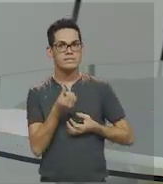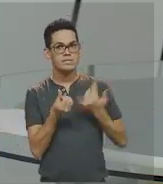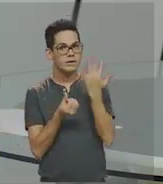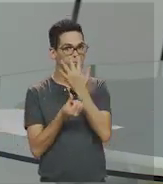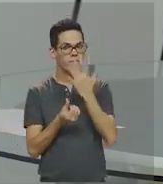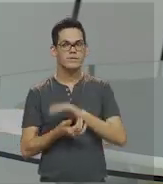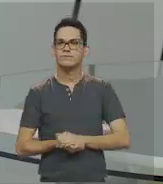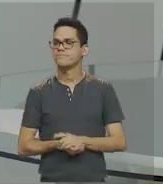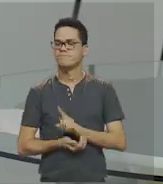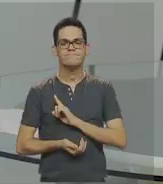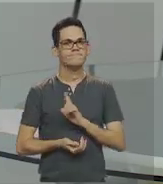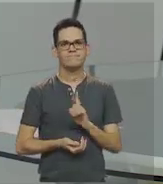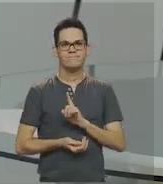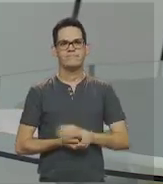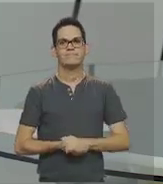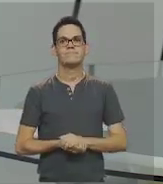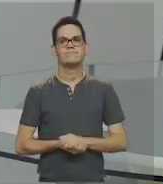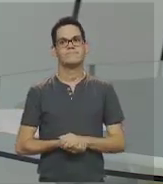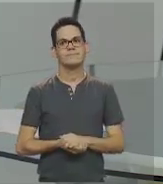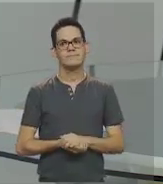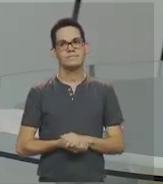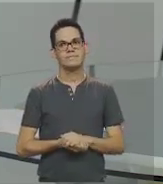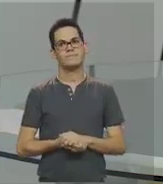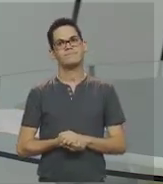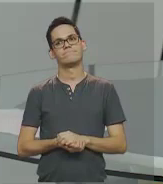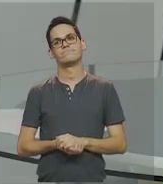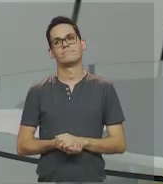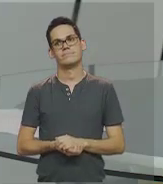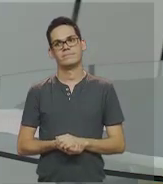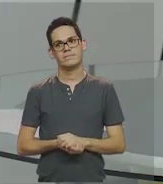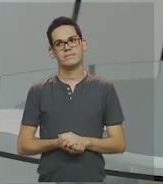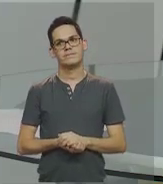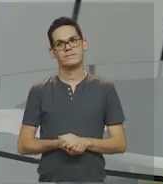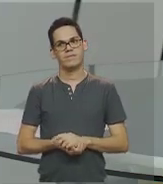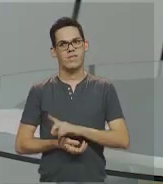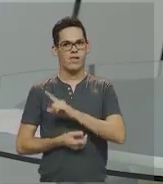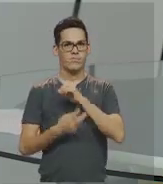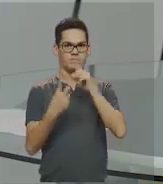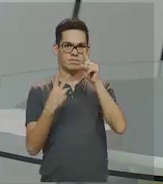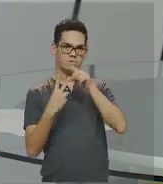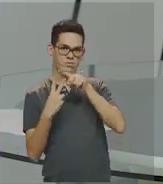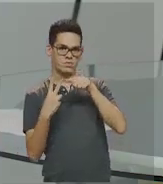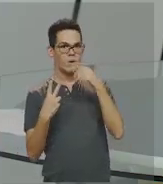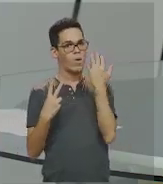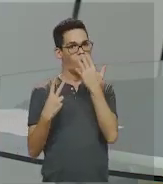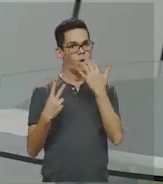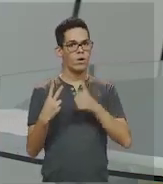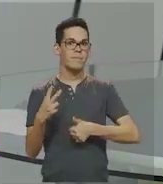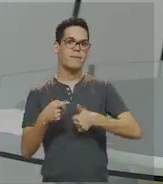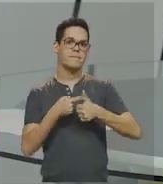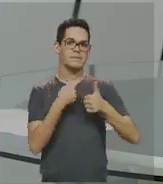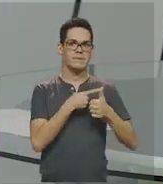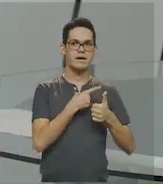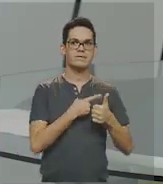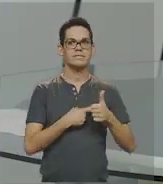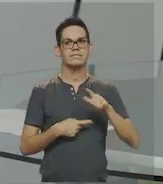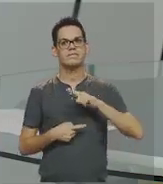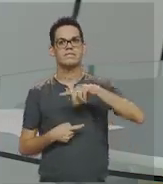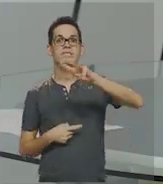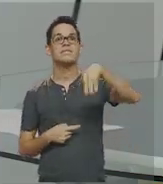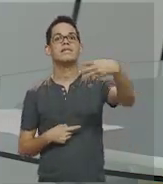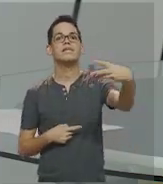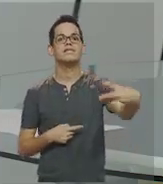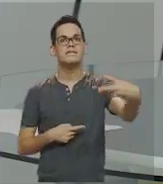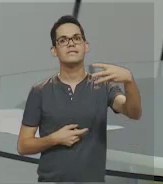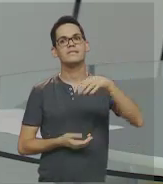cores? Não. E aí, se você misturar uma secundária com uma primária, você